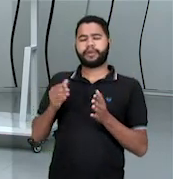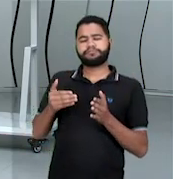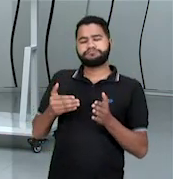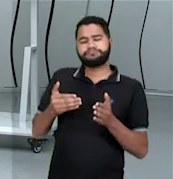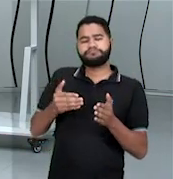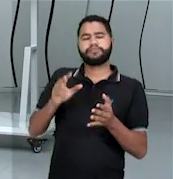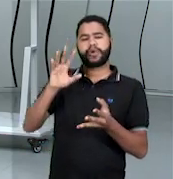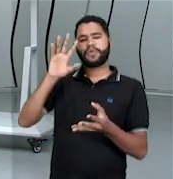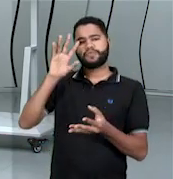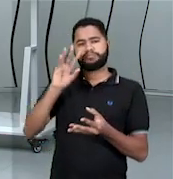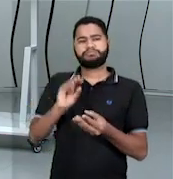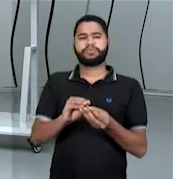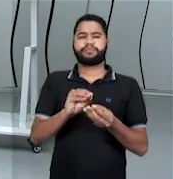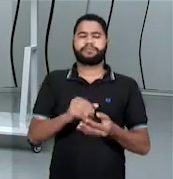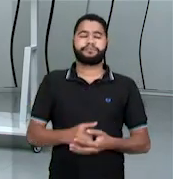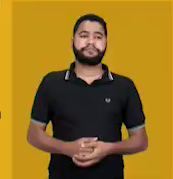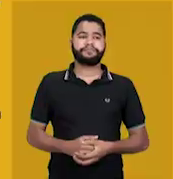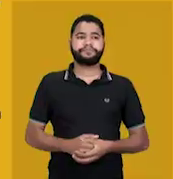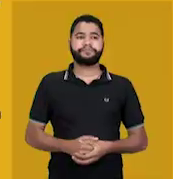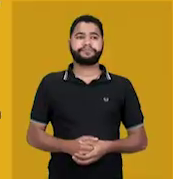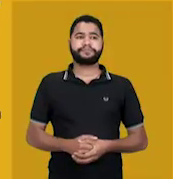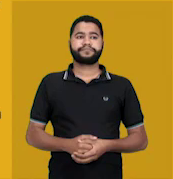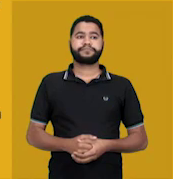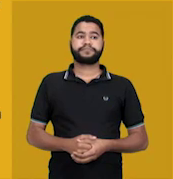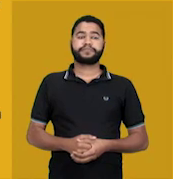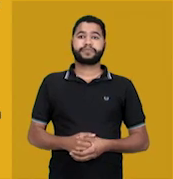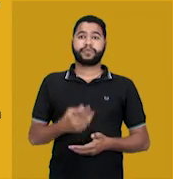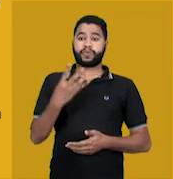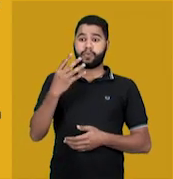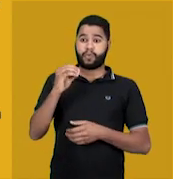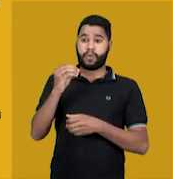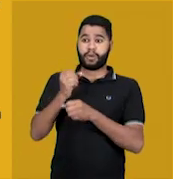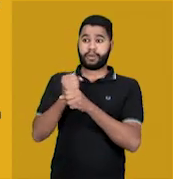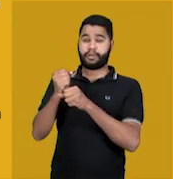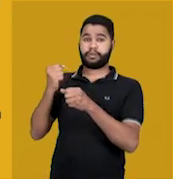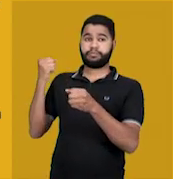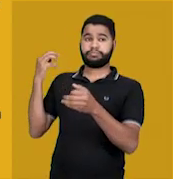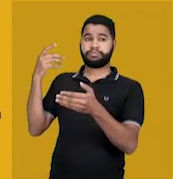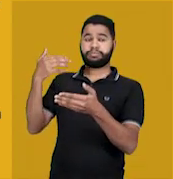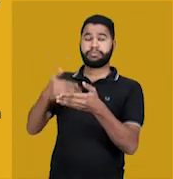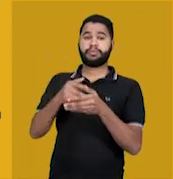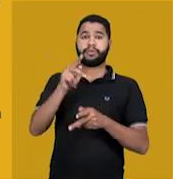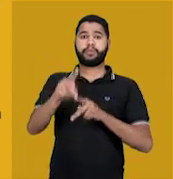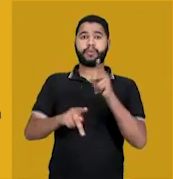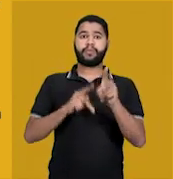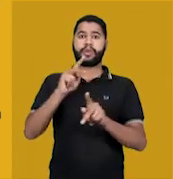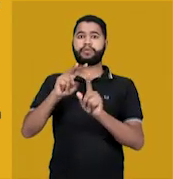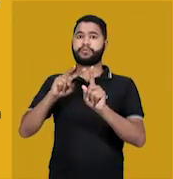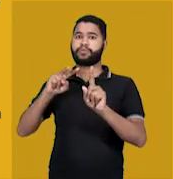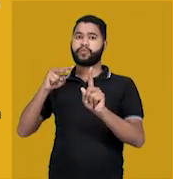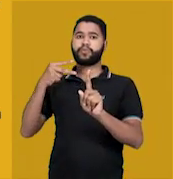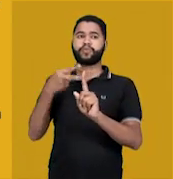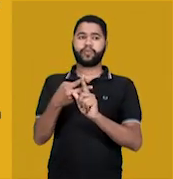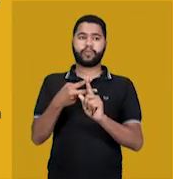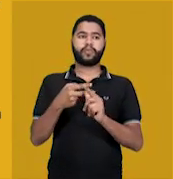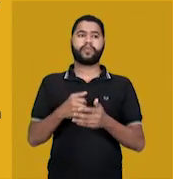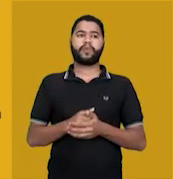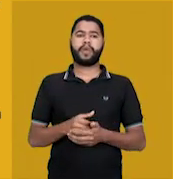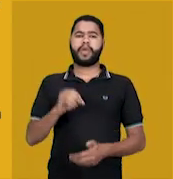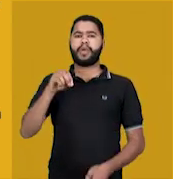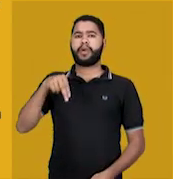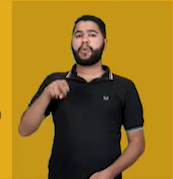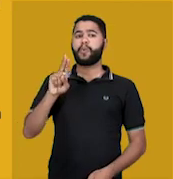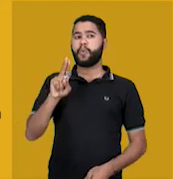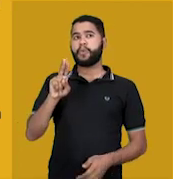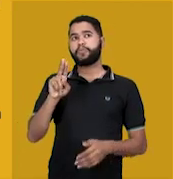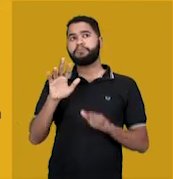né, o fechamento em relação a isso. Olha lá, nos últimos 40 anos, a população do planeta dobrou. A ONU estima